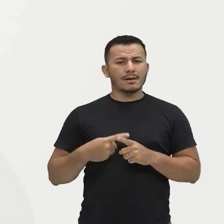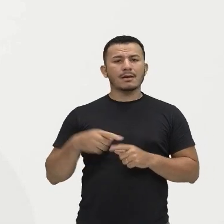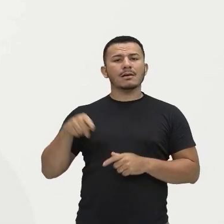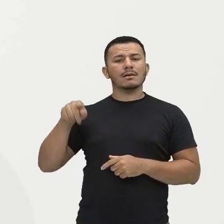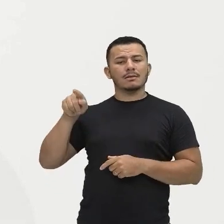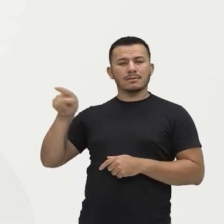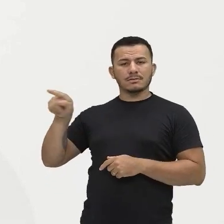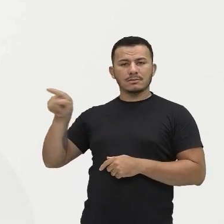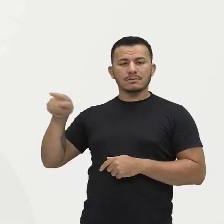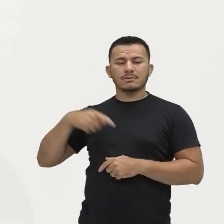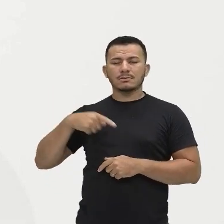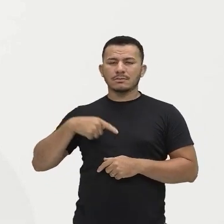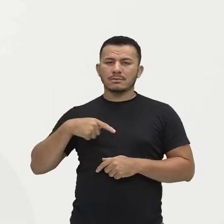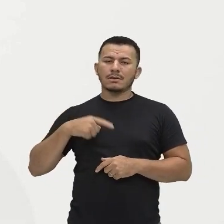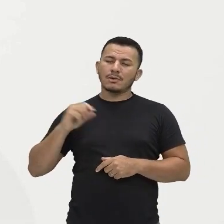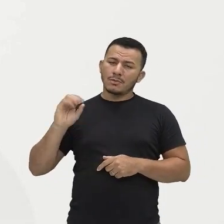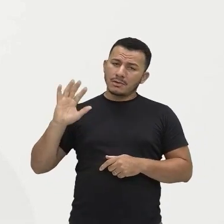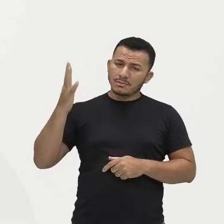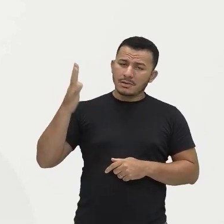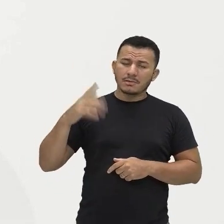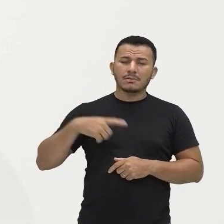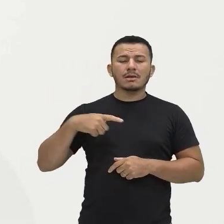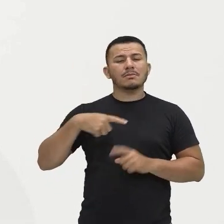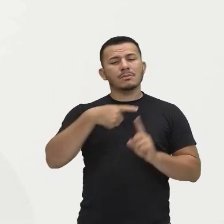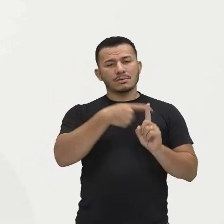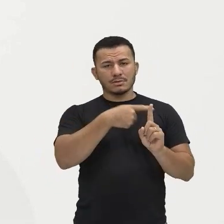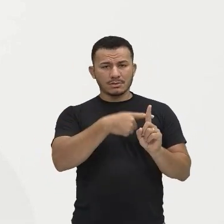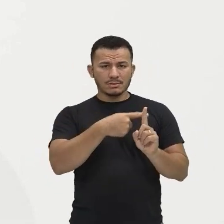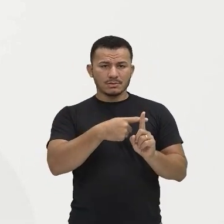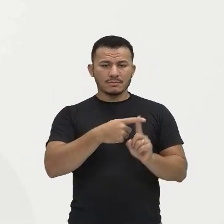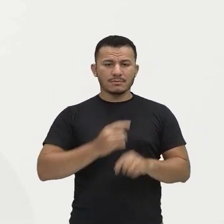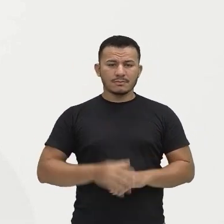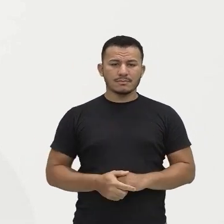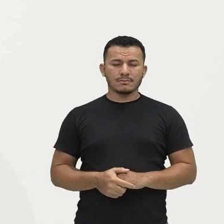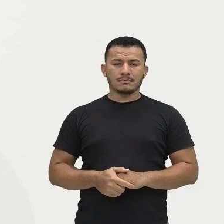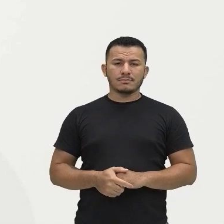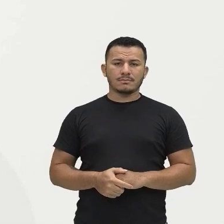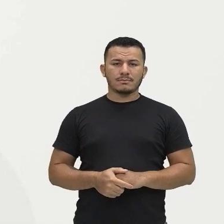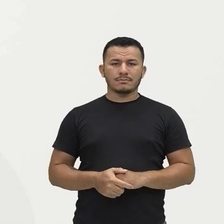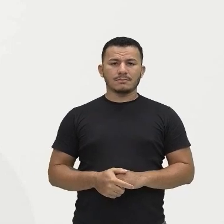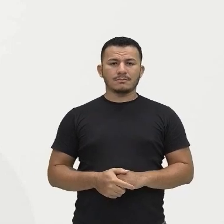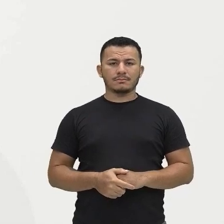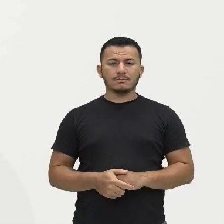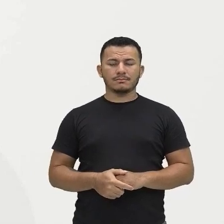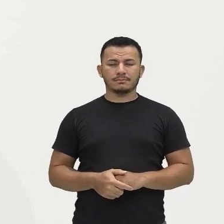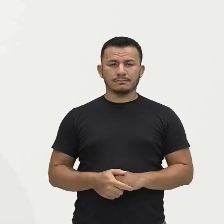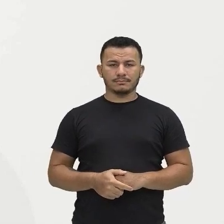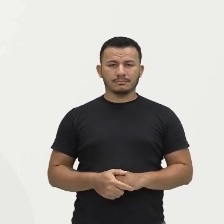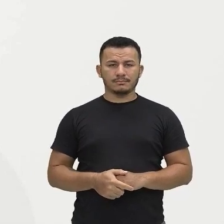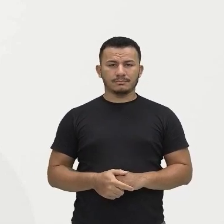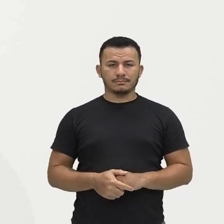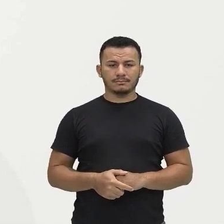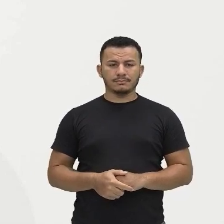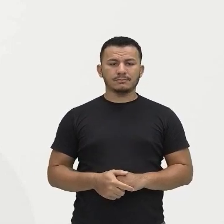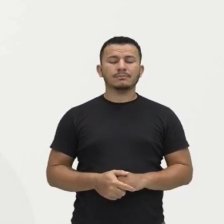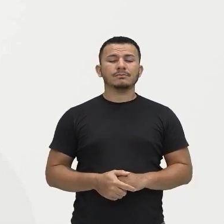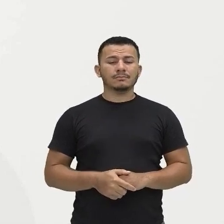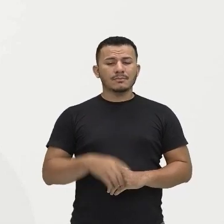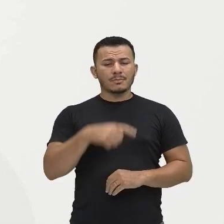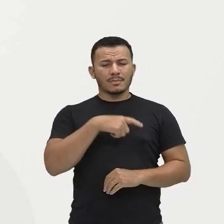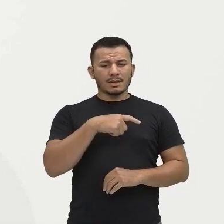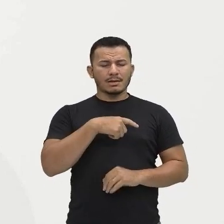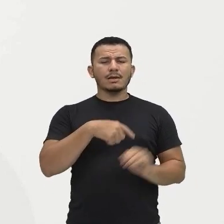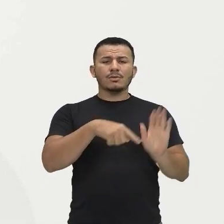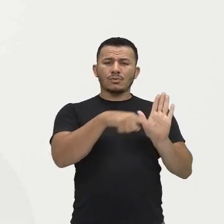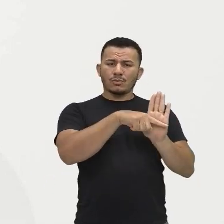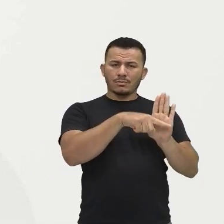eu tenho situações positivas. Então, aqui no caso, olha só, como nós estávamos lá no menos,